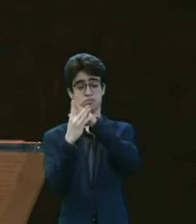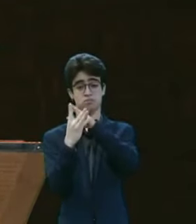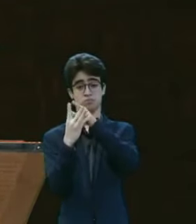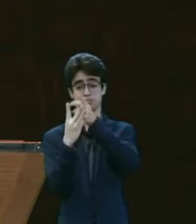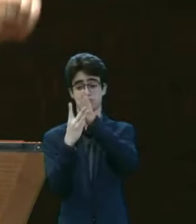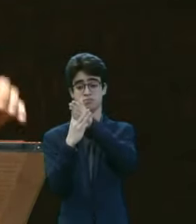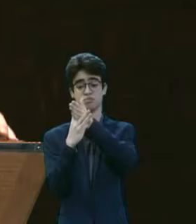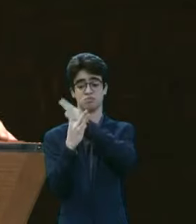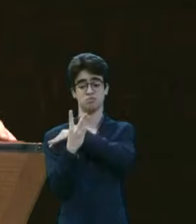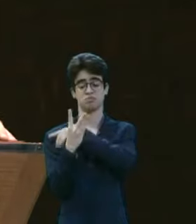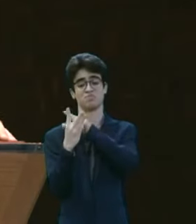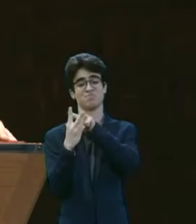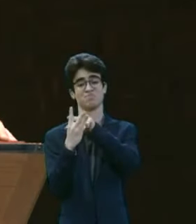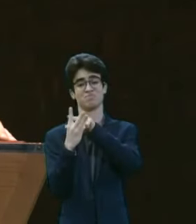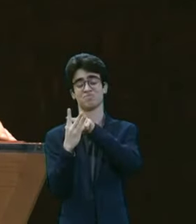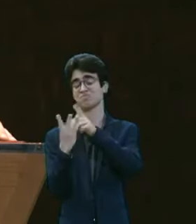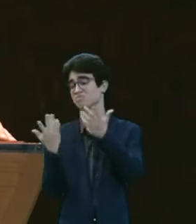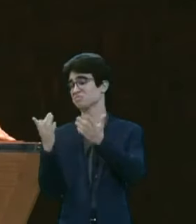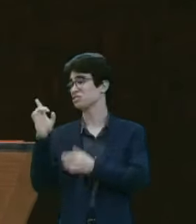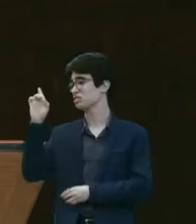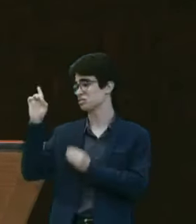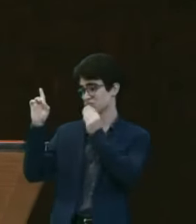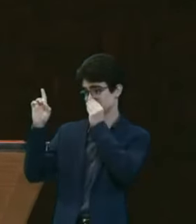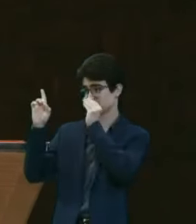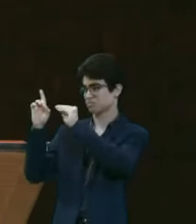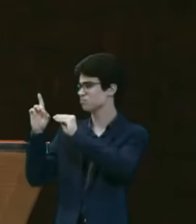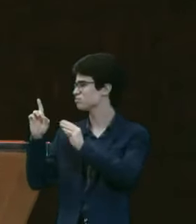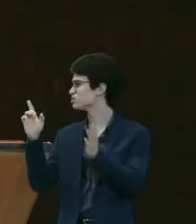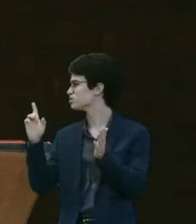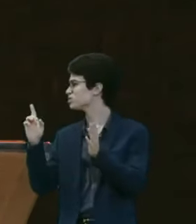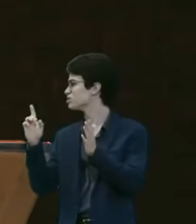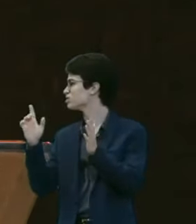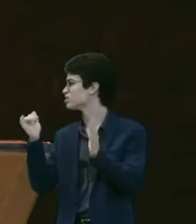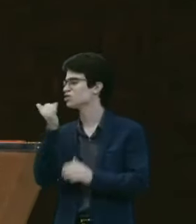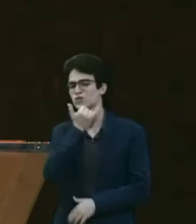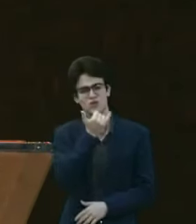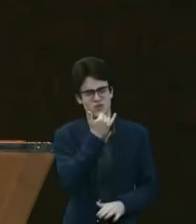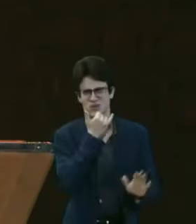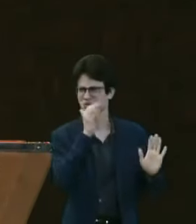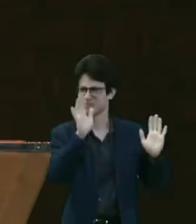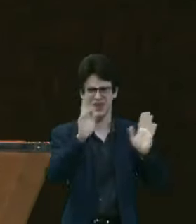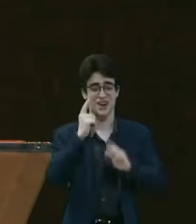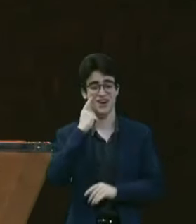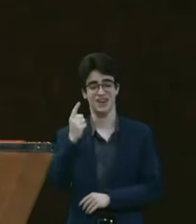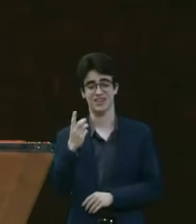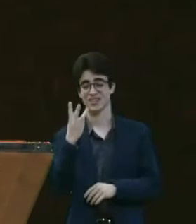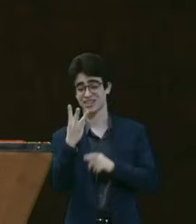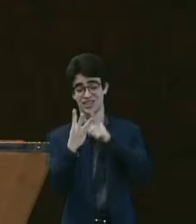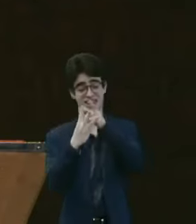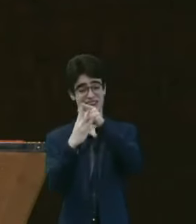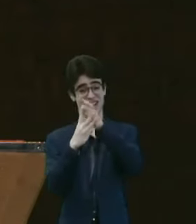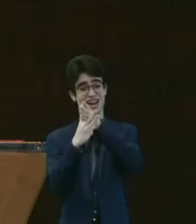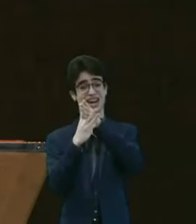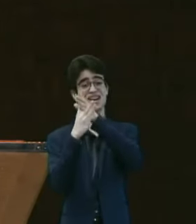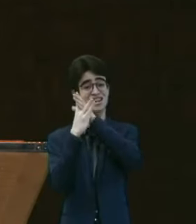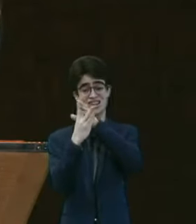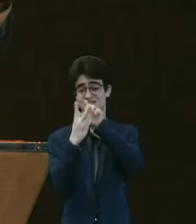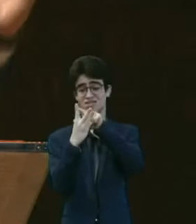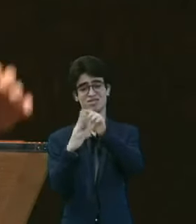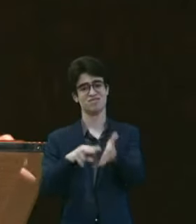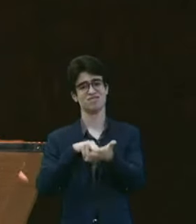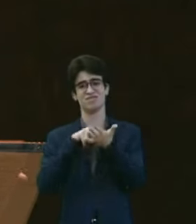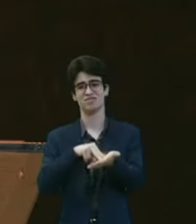sai dos caminhos do Senhor. Perdão, é o contrário, sobra, eu falei errado. Apenas fica.